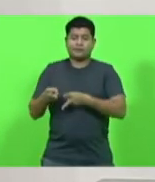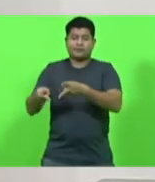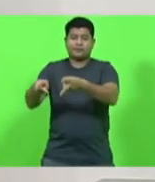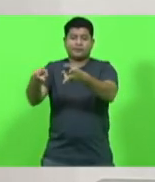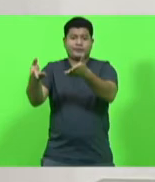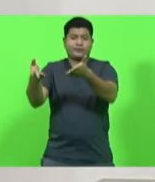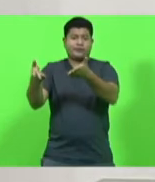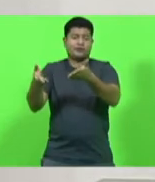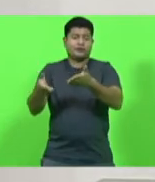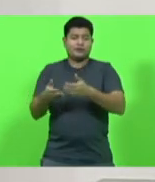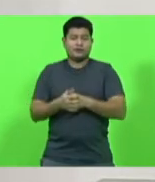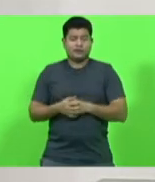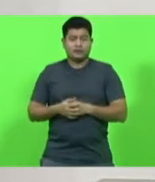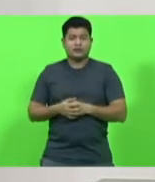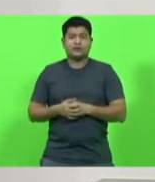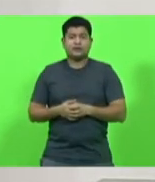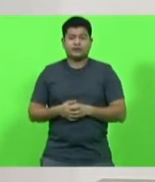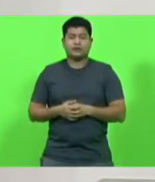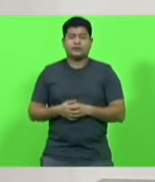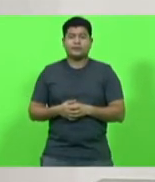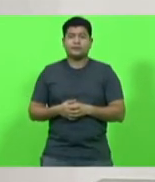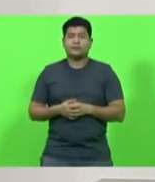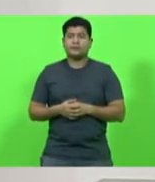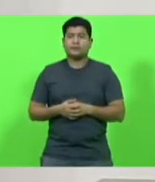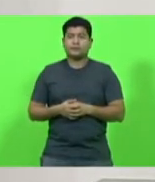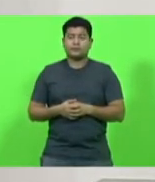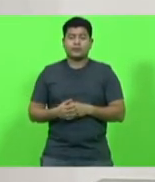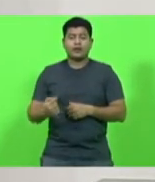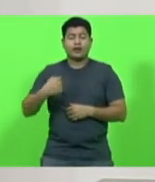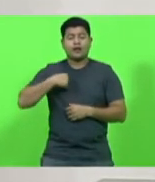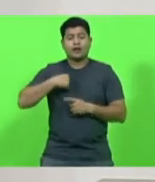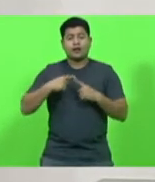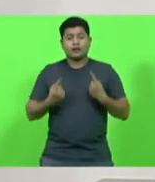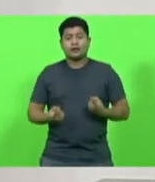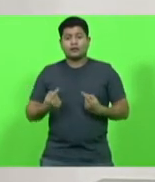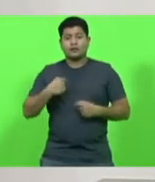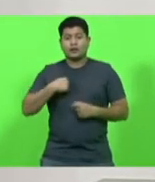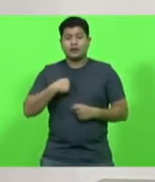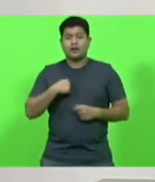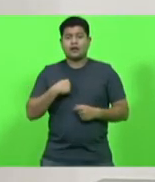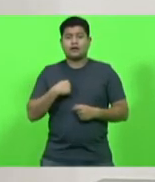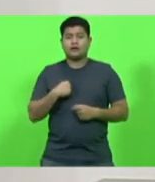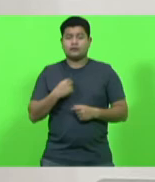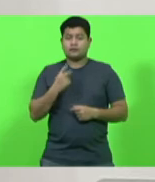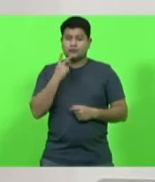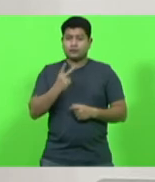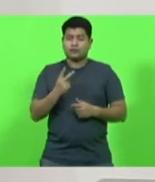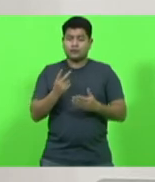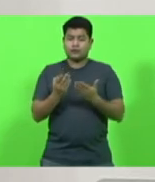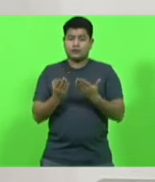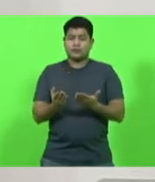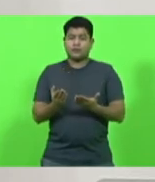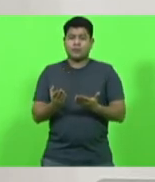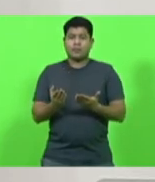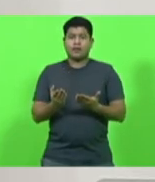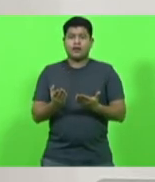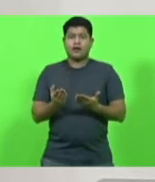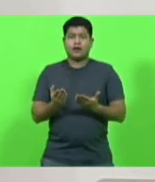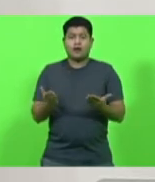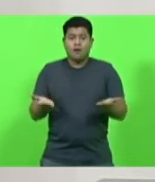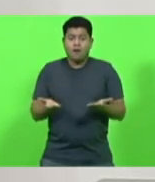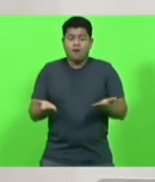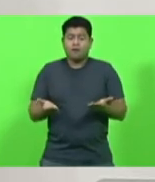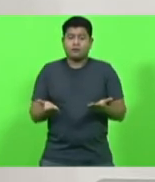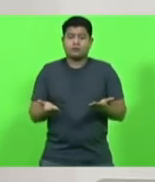que é o processo da ostomia. Então, eu deixo aqui a minha mensagem nesse dia,